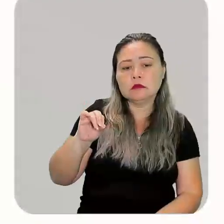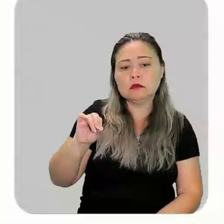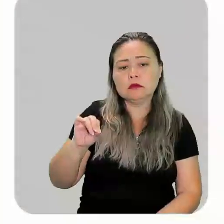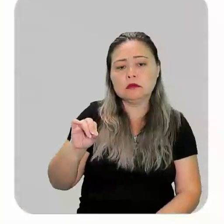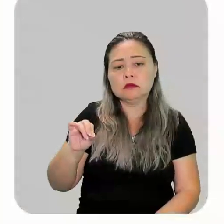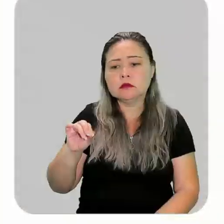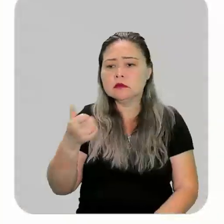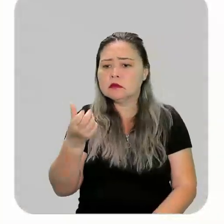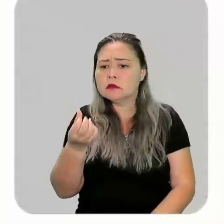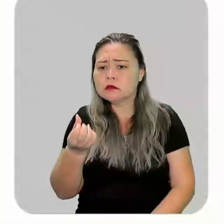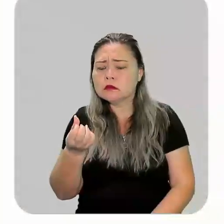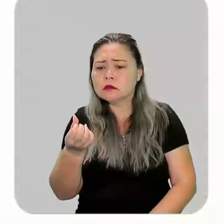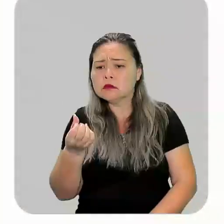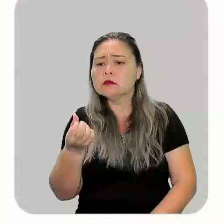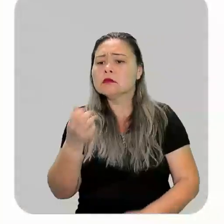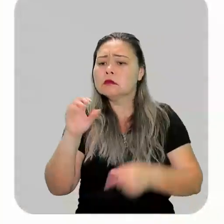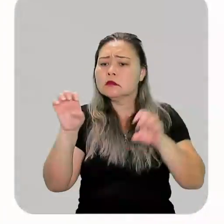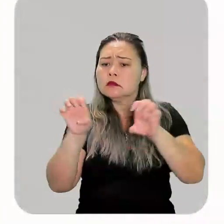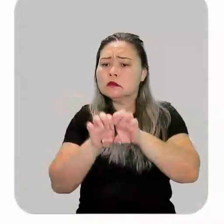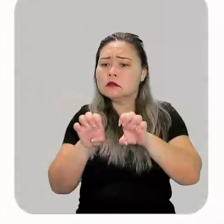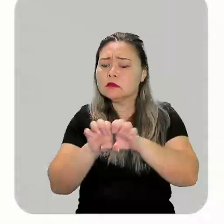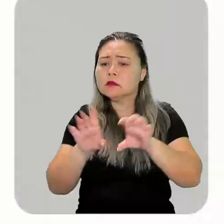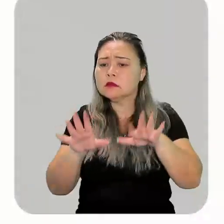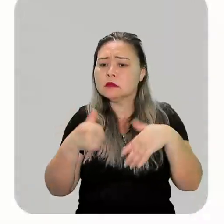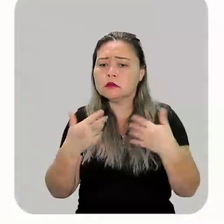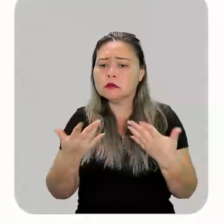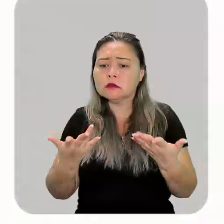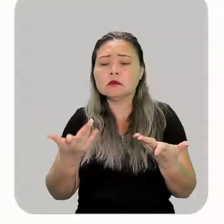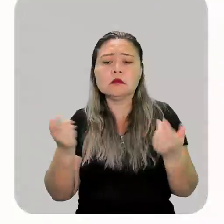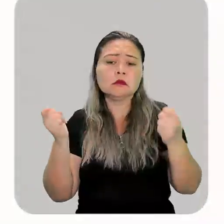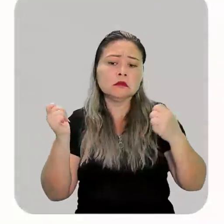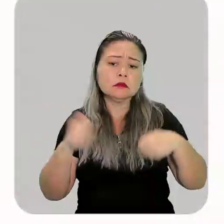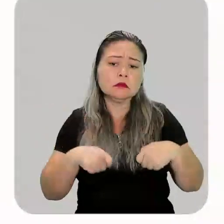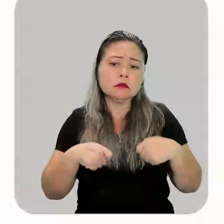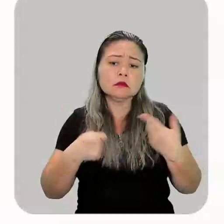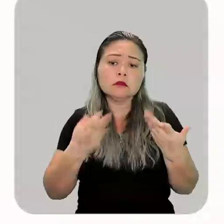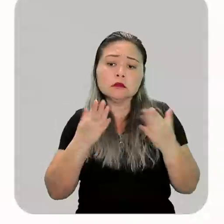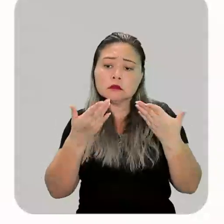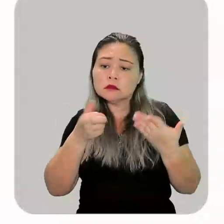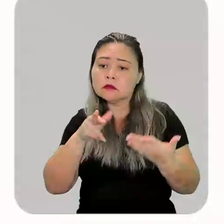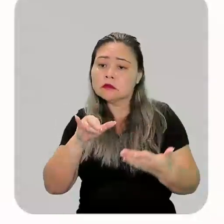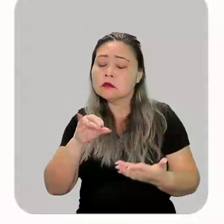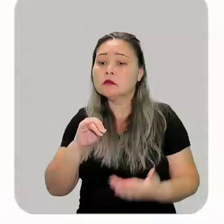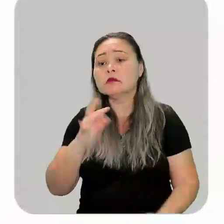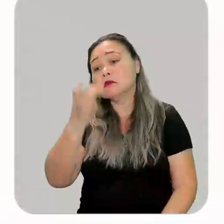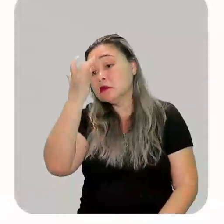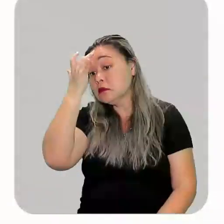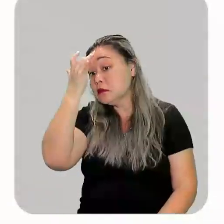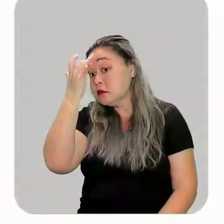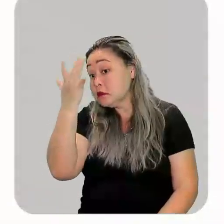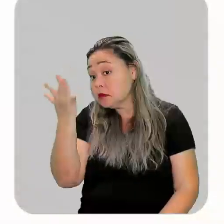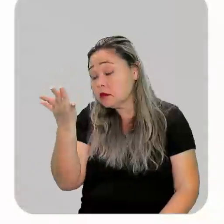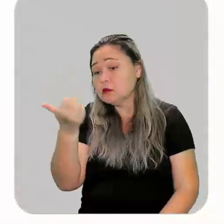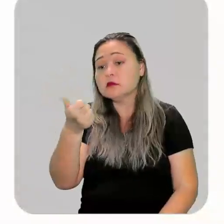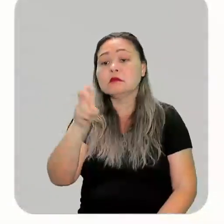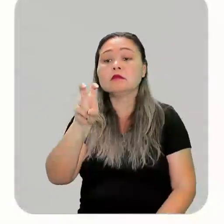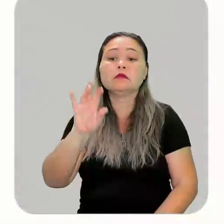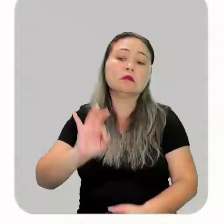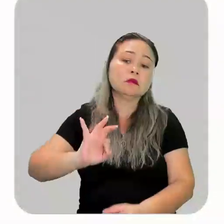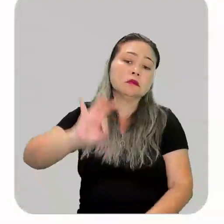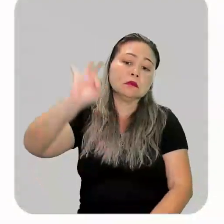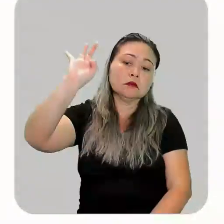você não está usando 6? Porque a nossa equação, a nossa fórmula, ela nos permite ir pelo raio, né? Então fica mais fácil. 15